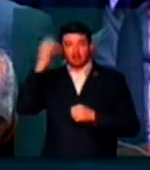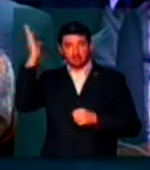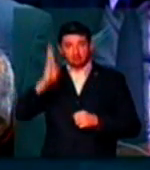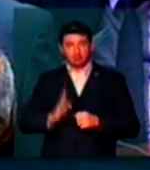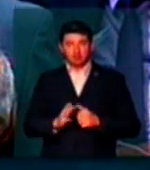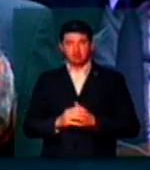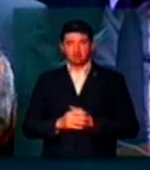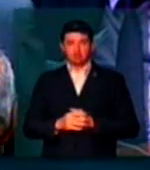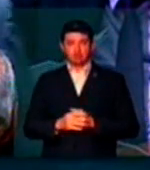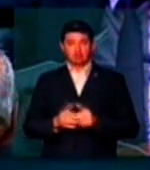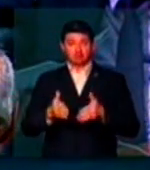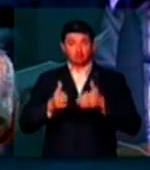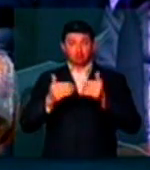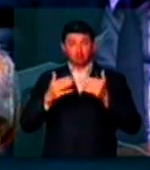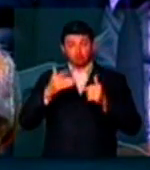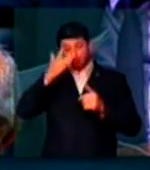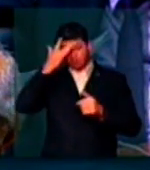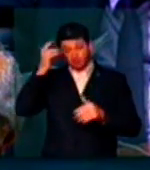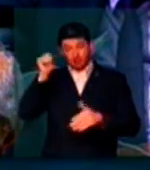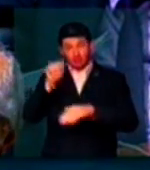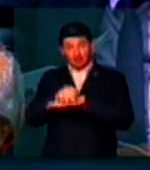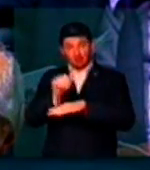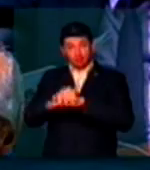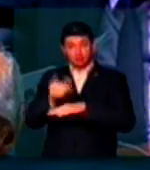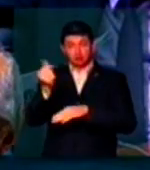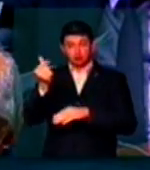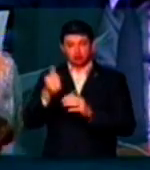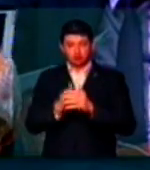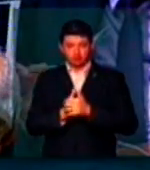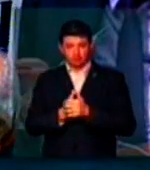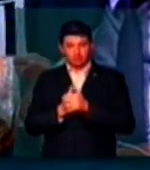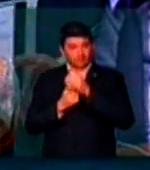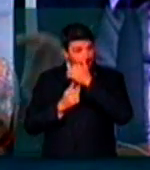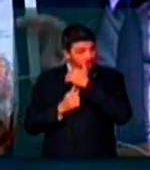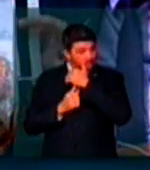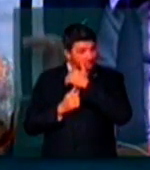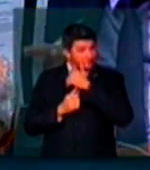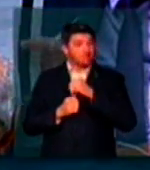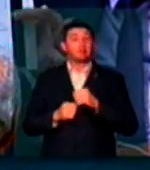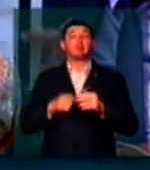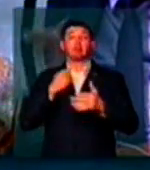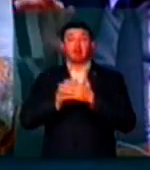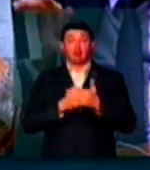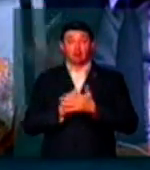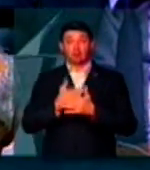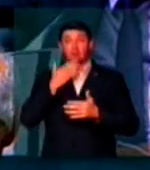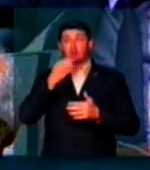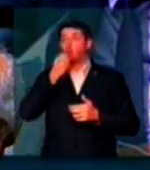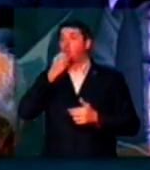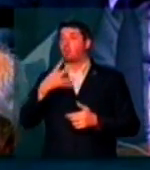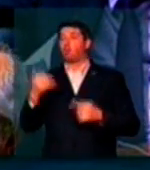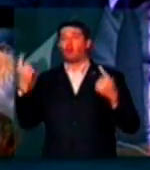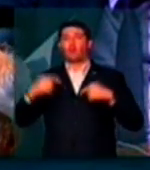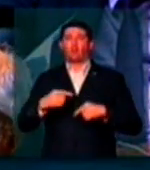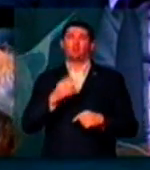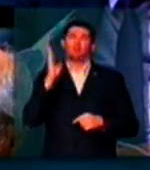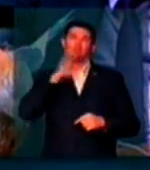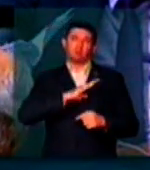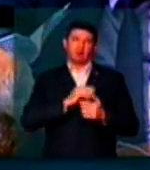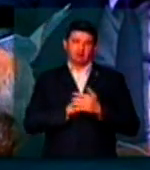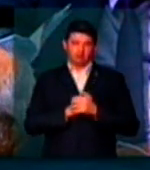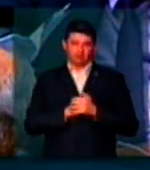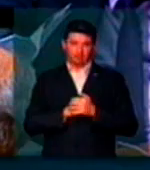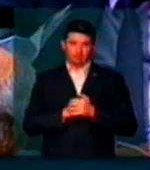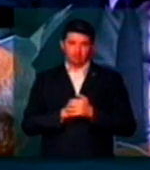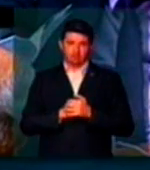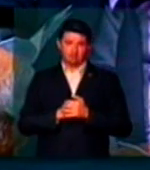Brasil, pedindo que as pessoas depositem dinheiro nas suas contas para a luta do bem contra o mal, para a luta